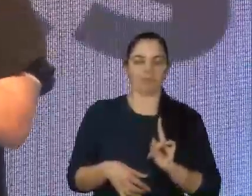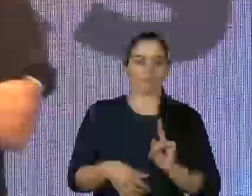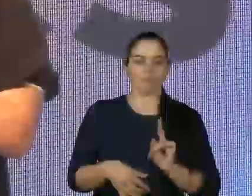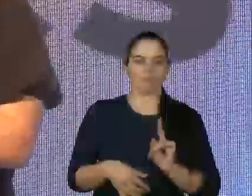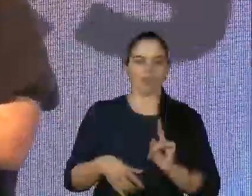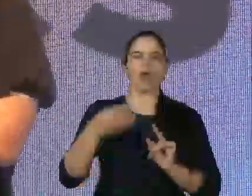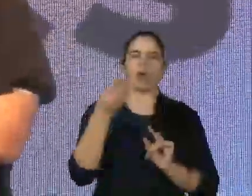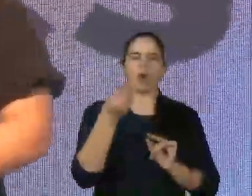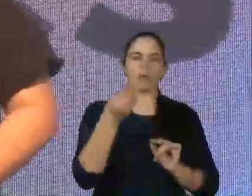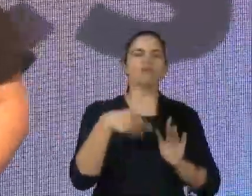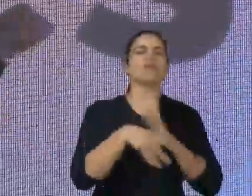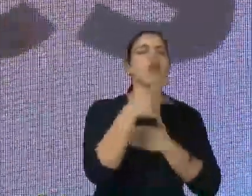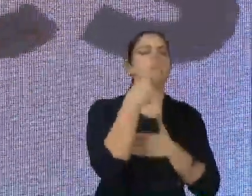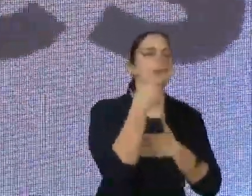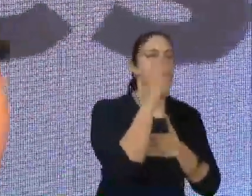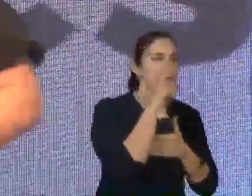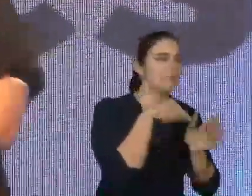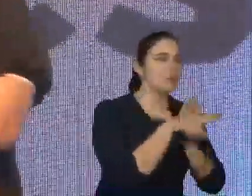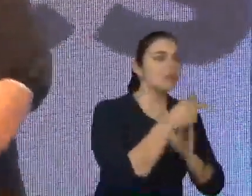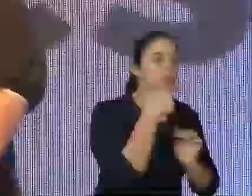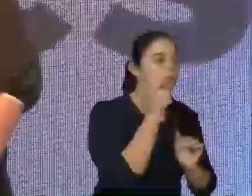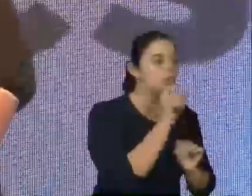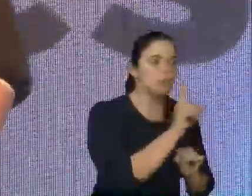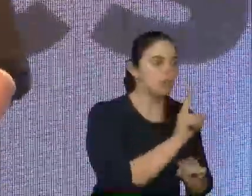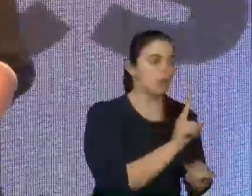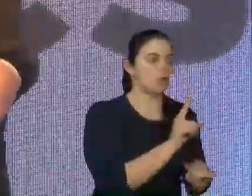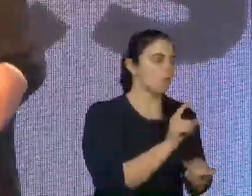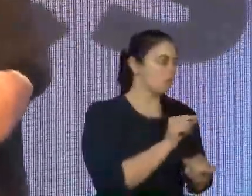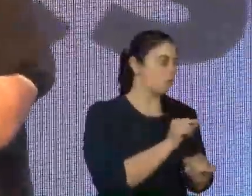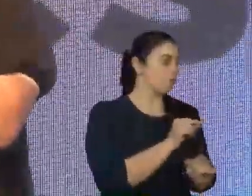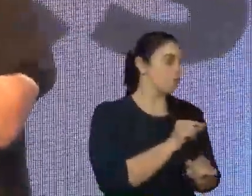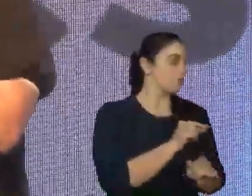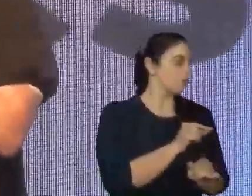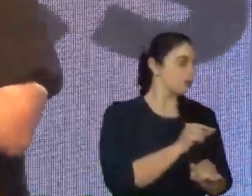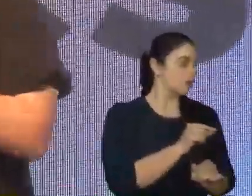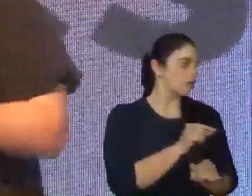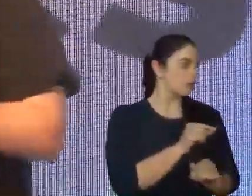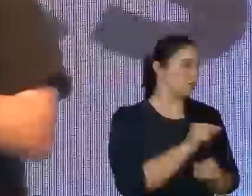como é que foi? Tu chegou assim para tua mãe e disse, ó, tô indo, como é que foi? Não foi bem assim.